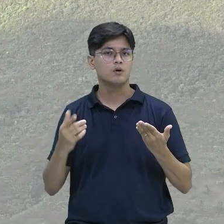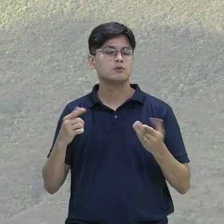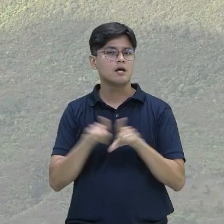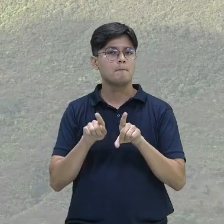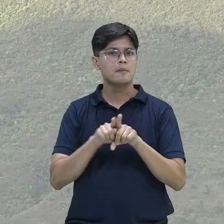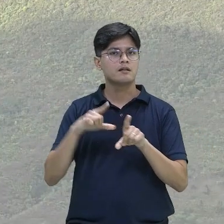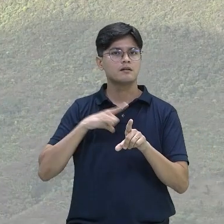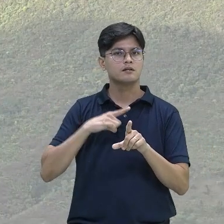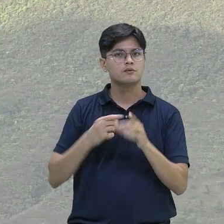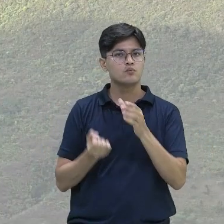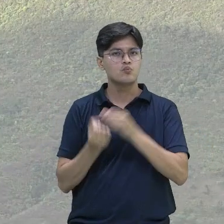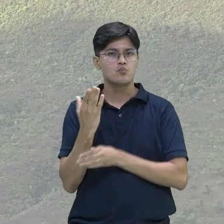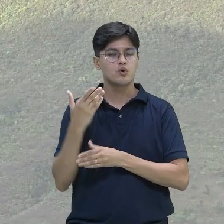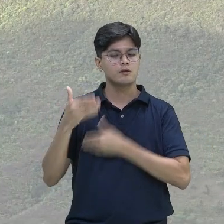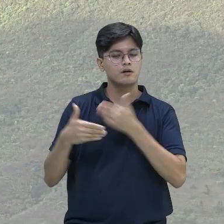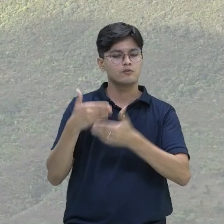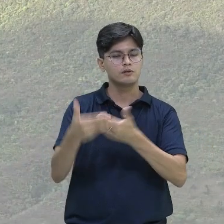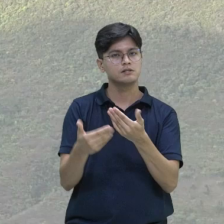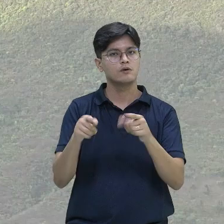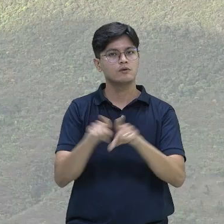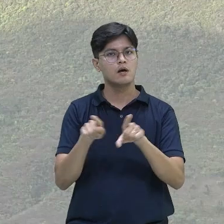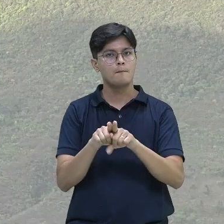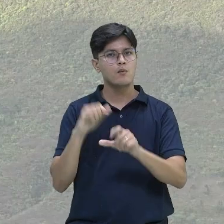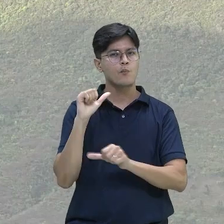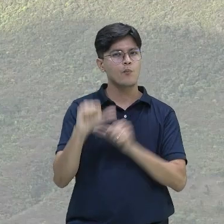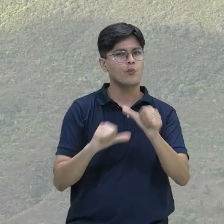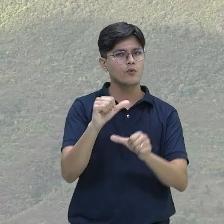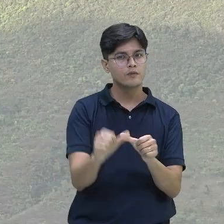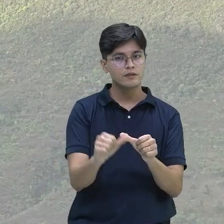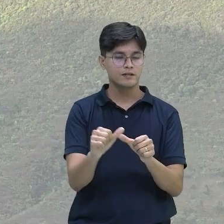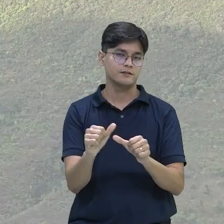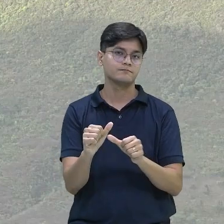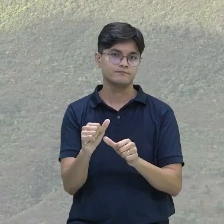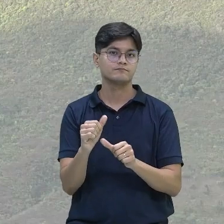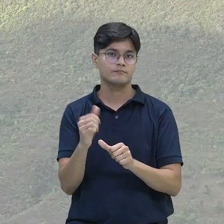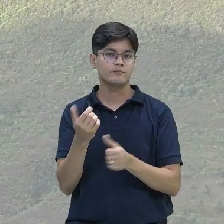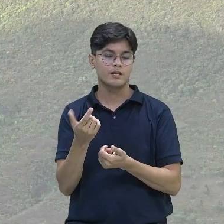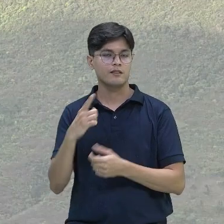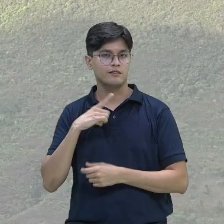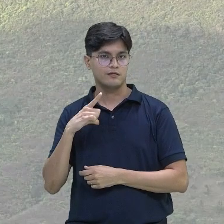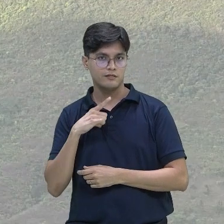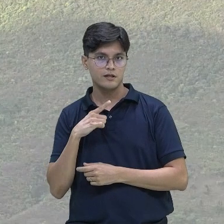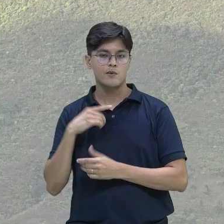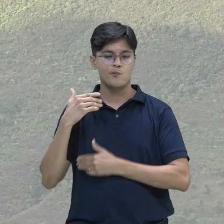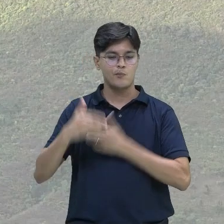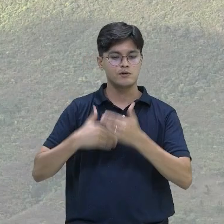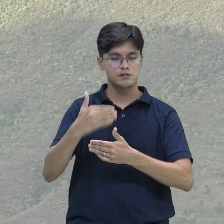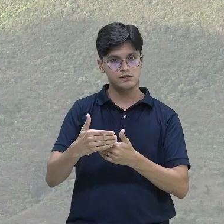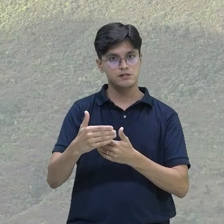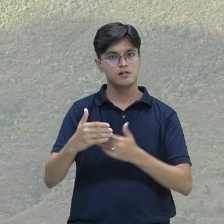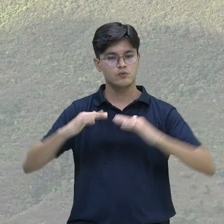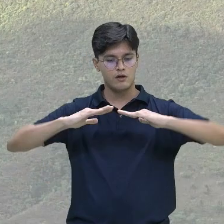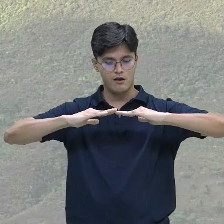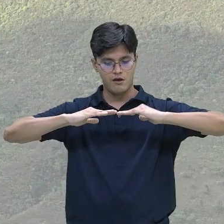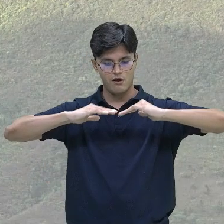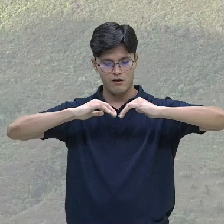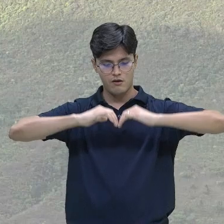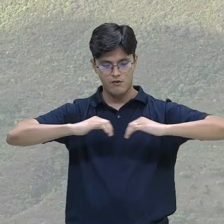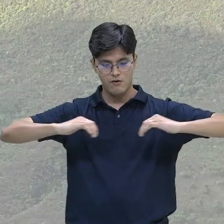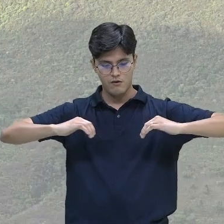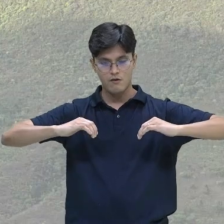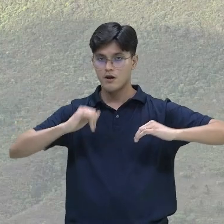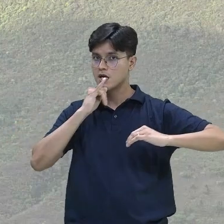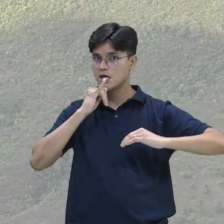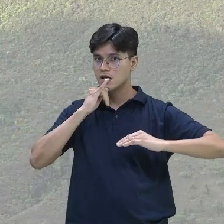acontece? Aí nós observamos também processos erosivos, né? Estão sujeitos a desgastes erosivos, como, por exemplo,